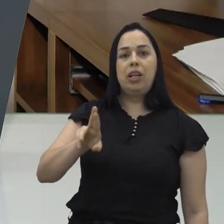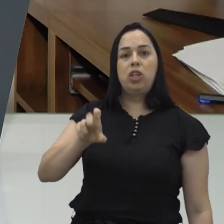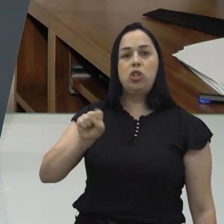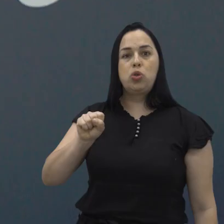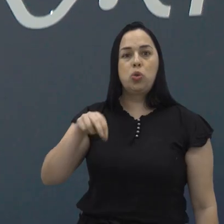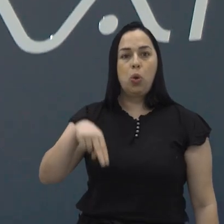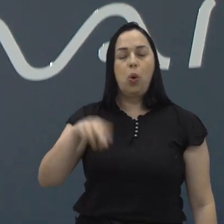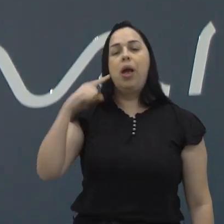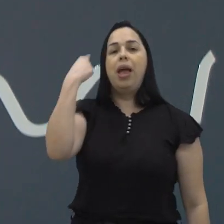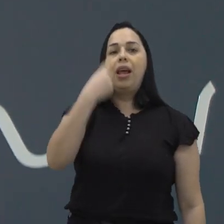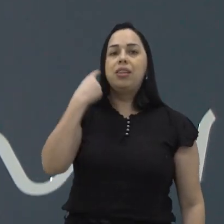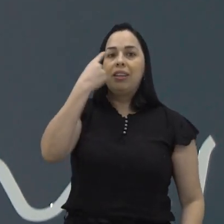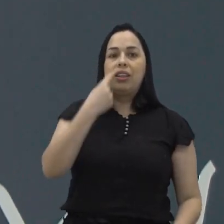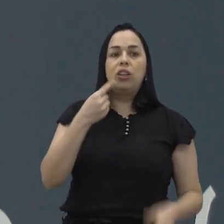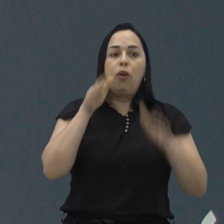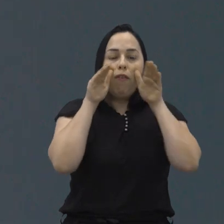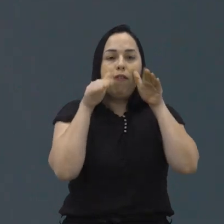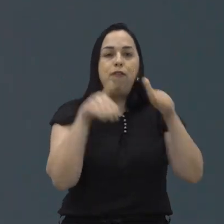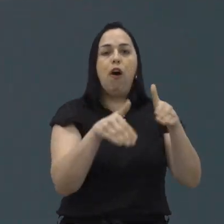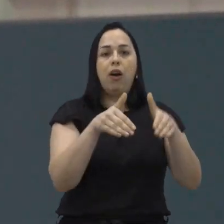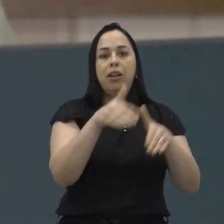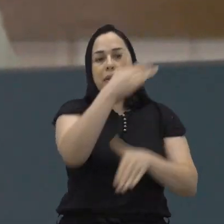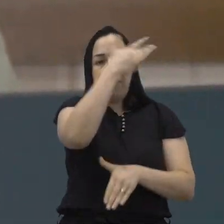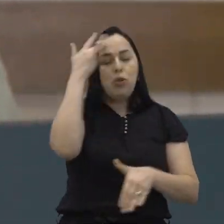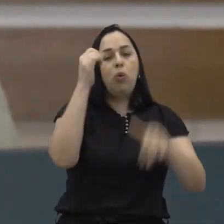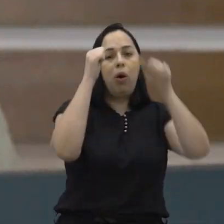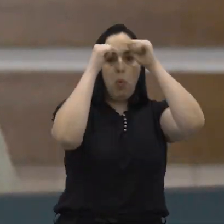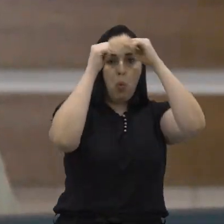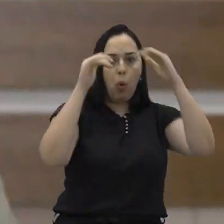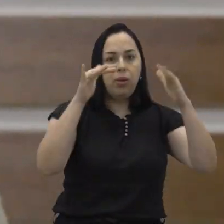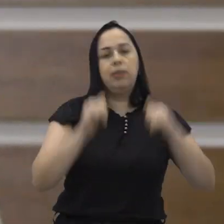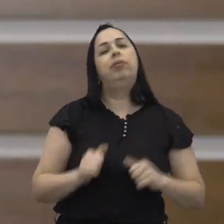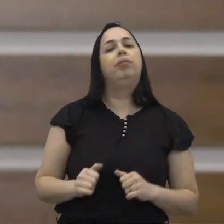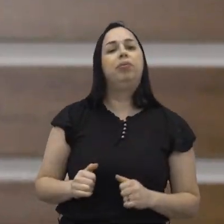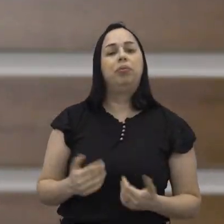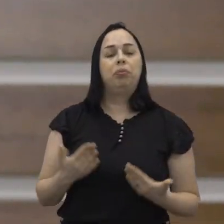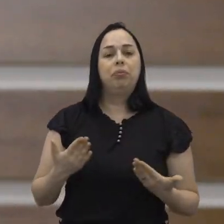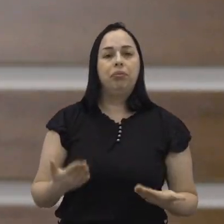é o Emerson, advogado especialista nas causas que envolvem